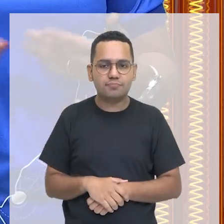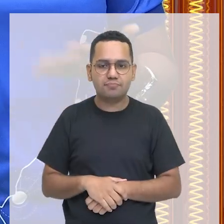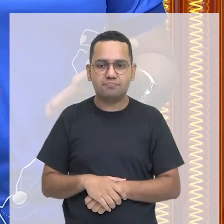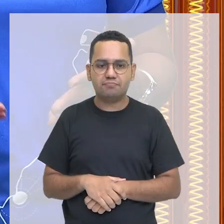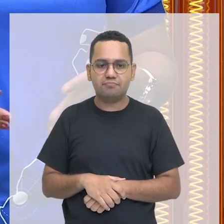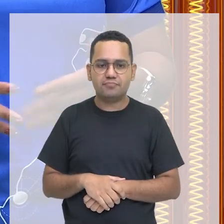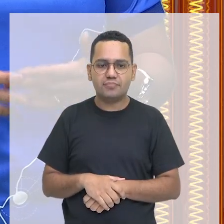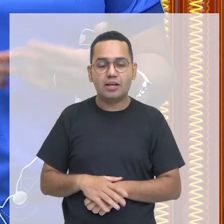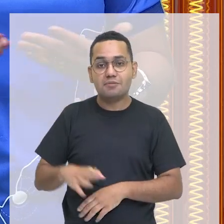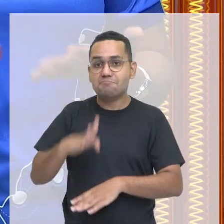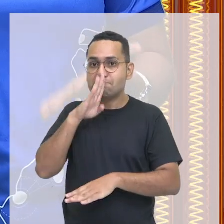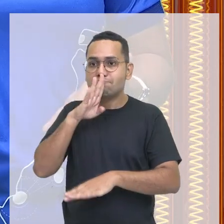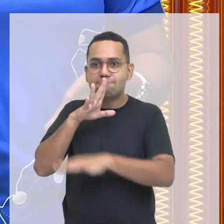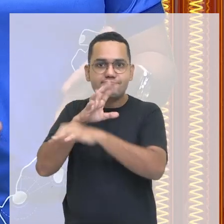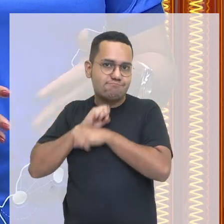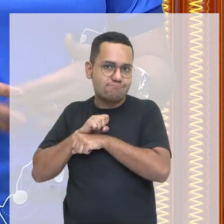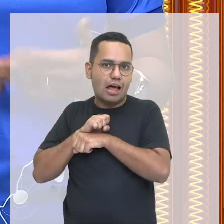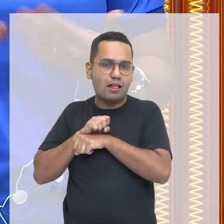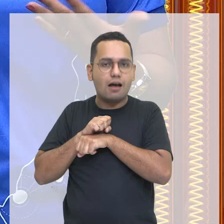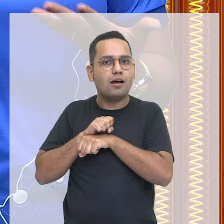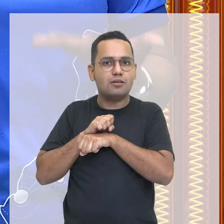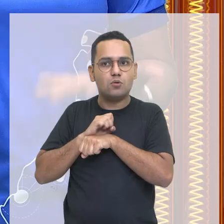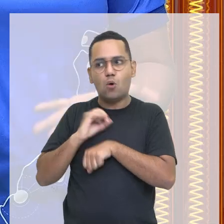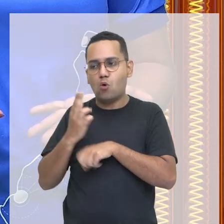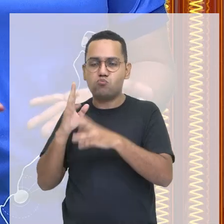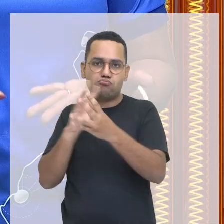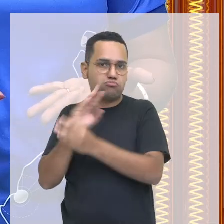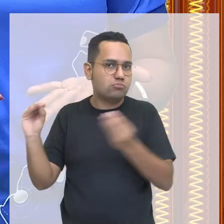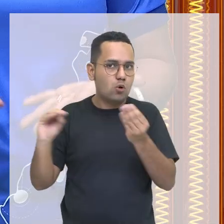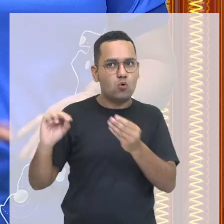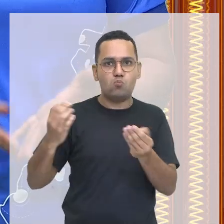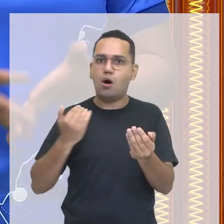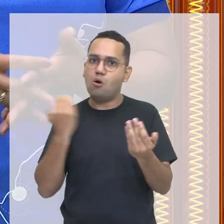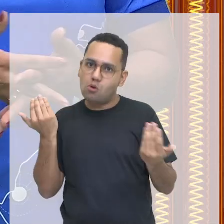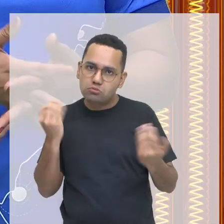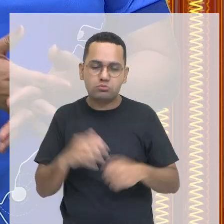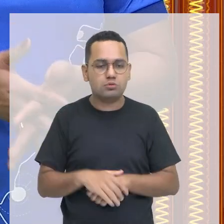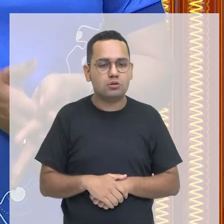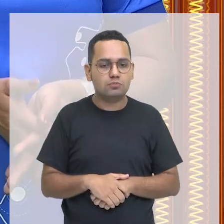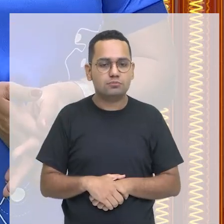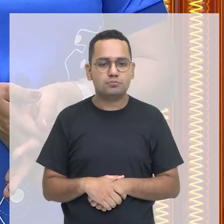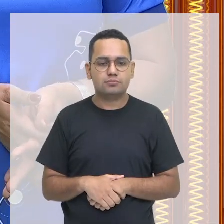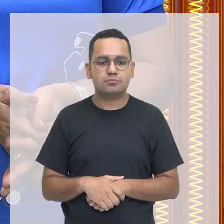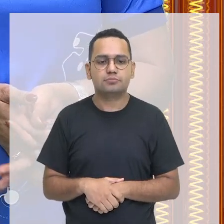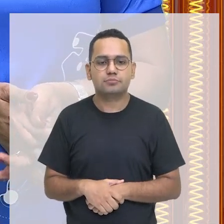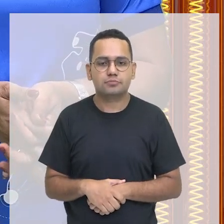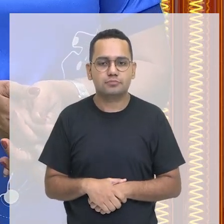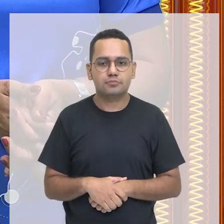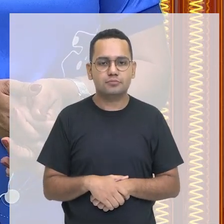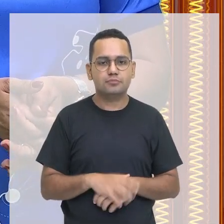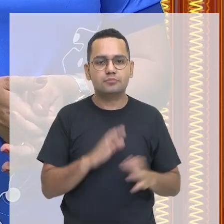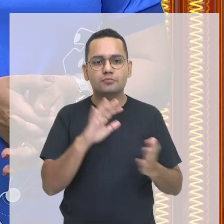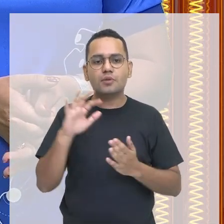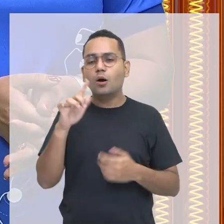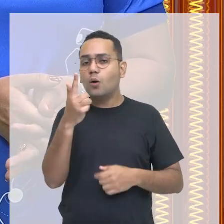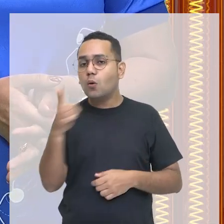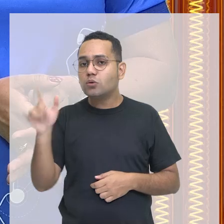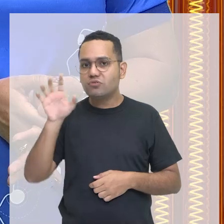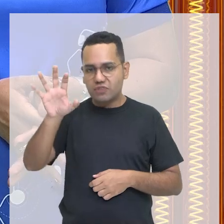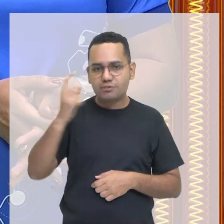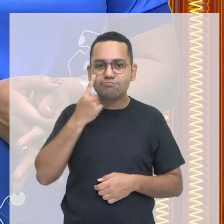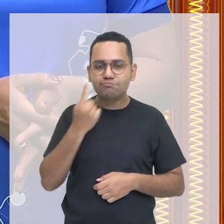eram excluídos, eles eram exterminados, eles eram expulsos, ok? Outra característica desse sistema